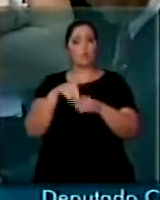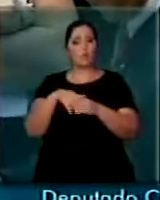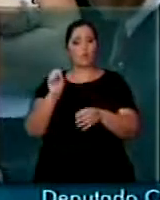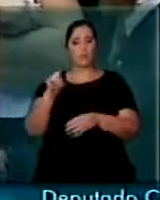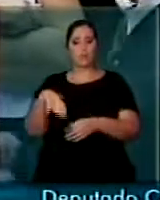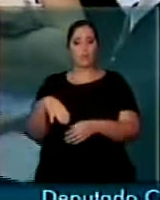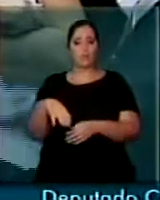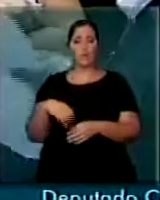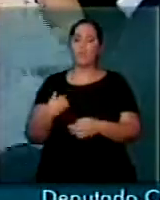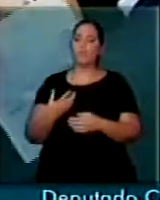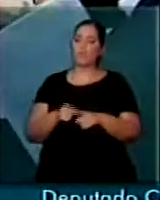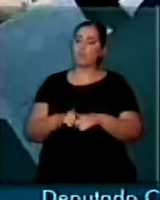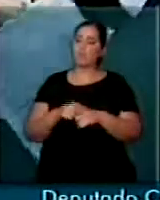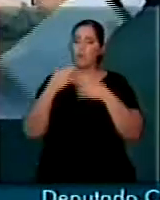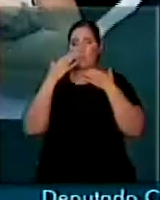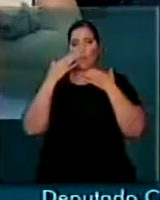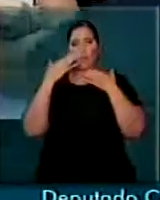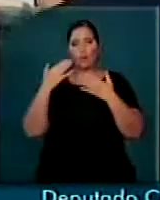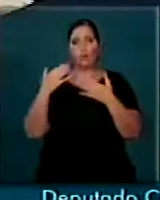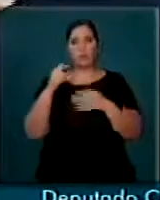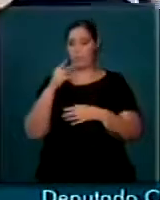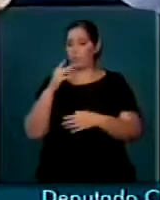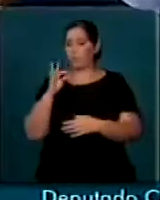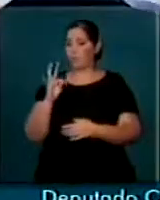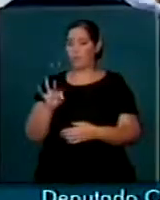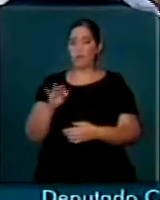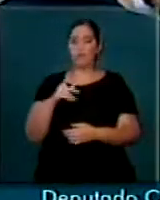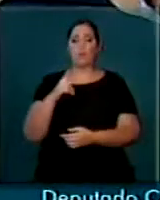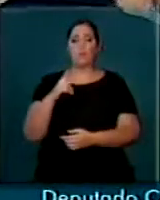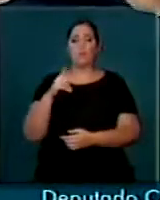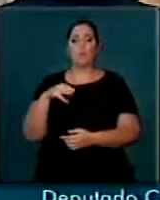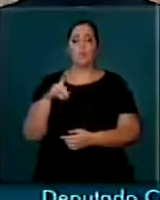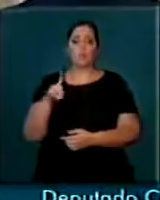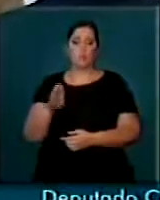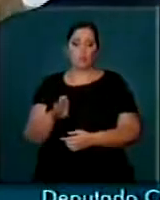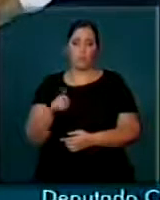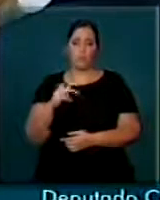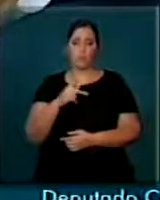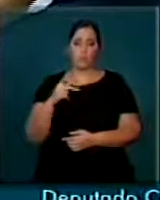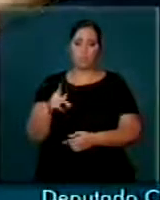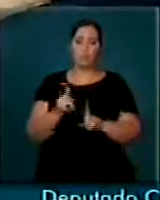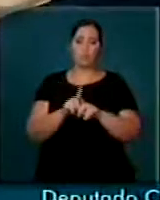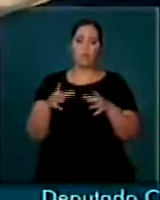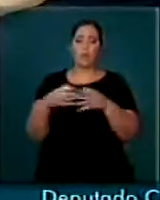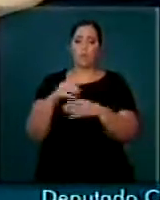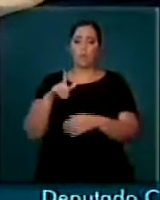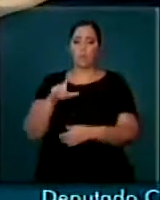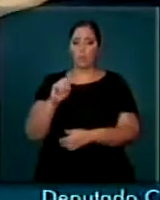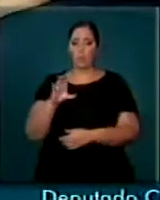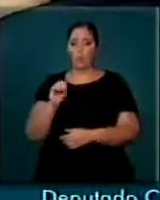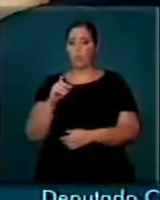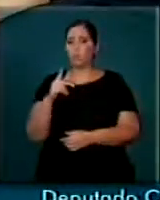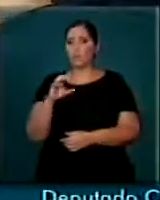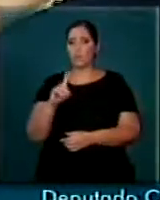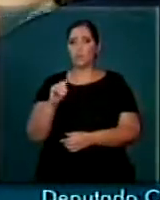si e quero agradecer ao PT ao PMDB e ao bloco formado pelo